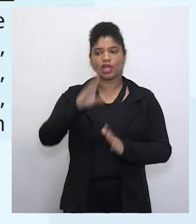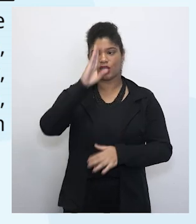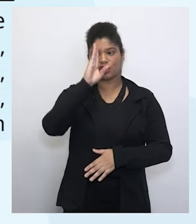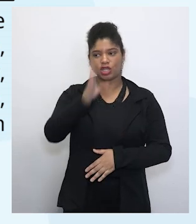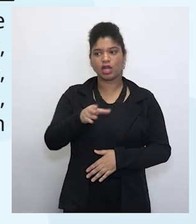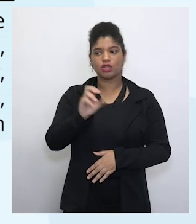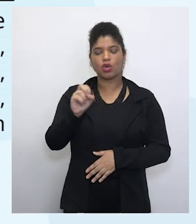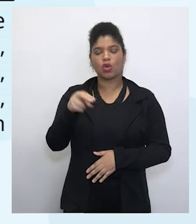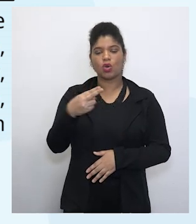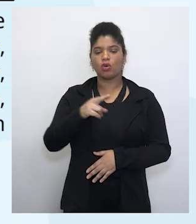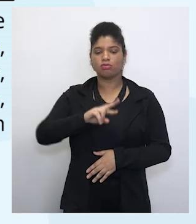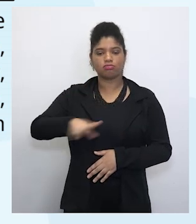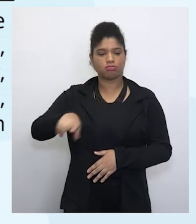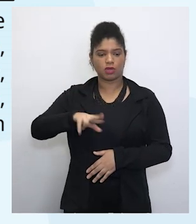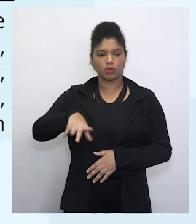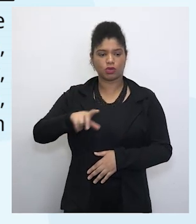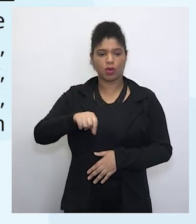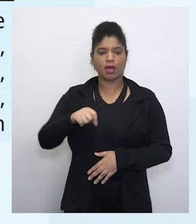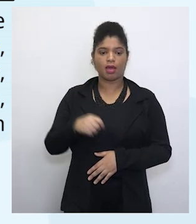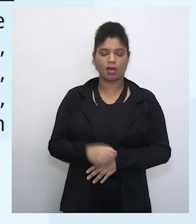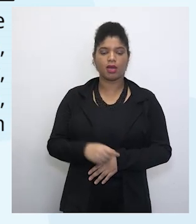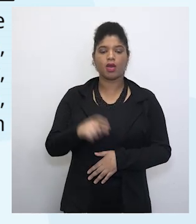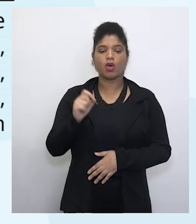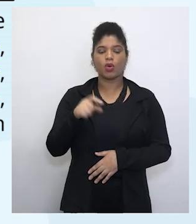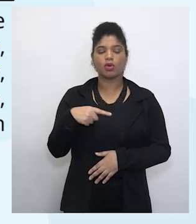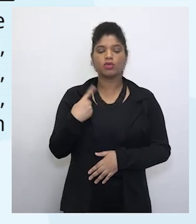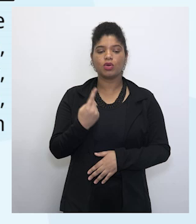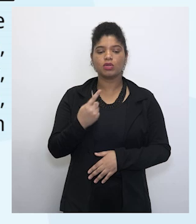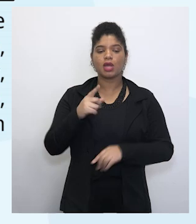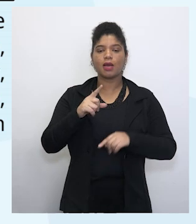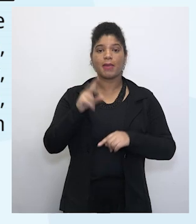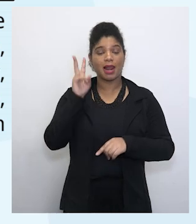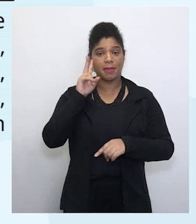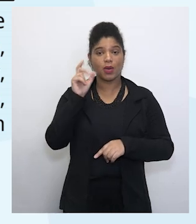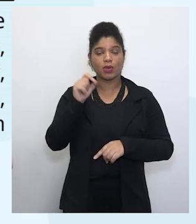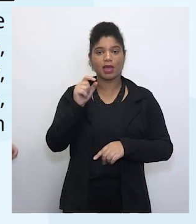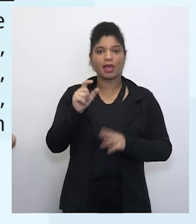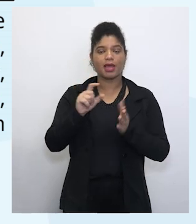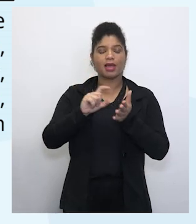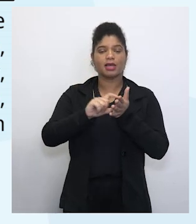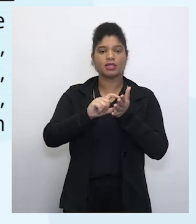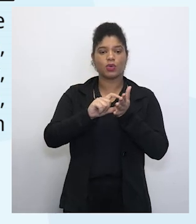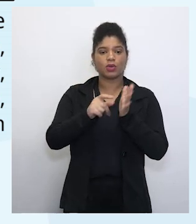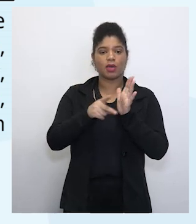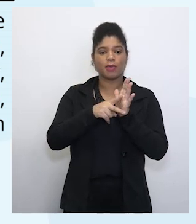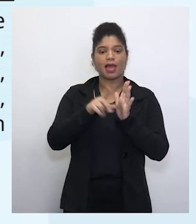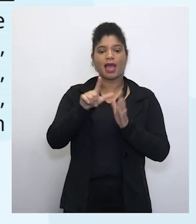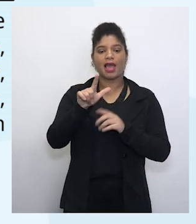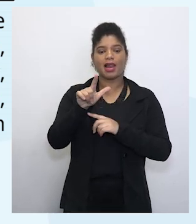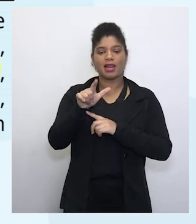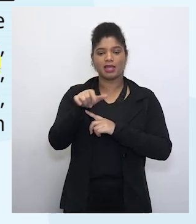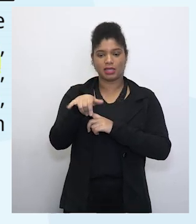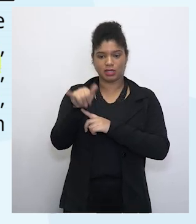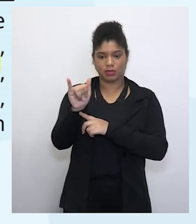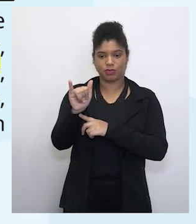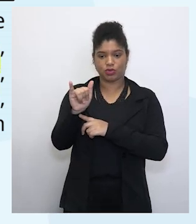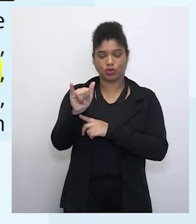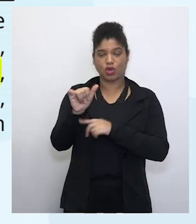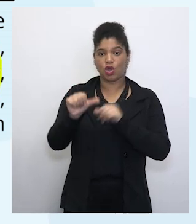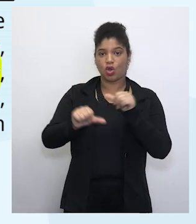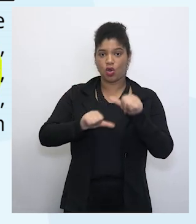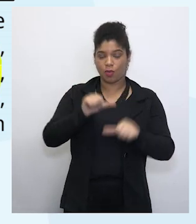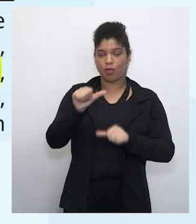diretamente, or indirectly, ou indiretamente. Lembrando que em inglês, quando a gente tem esse ly aqui, né, ele transforma o